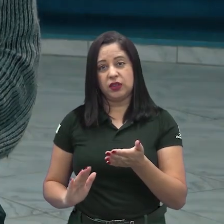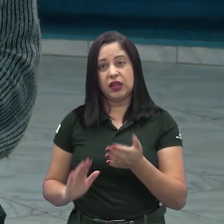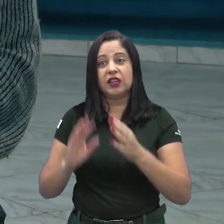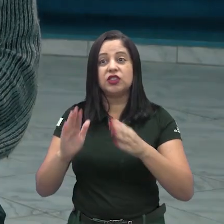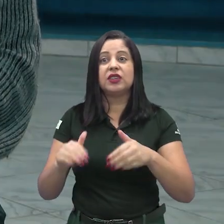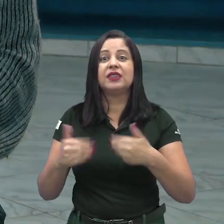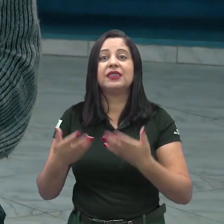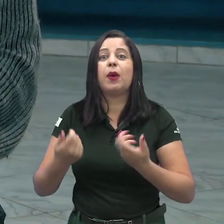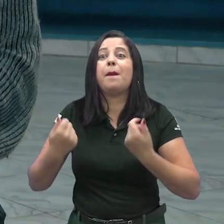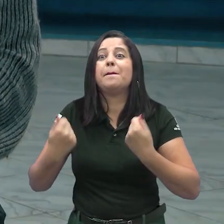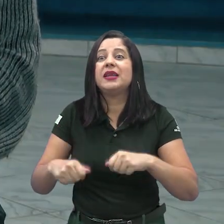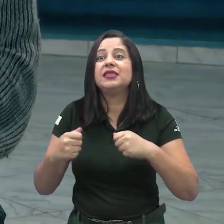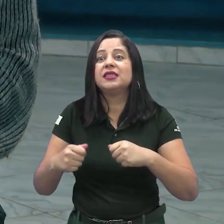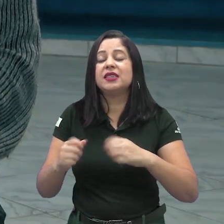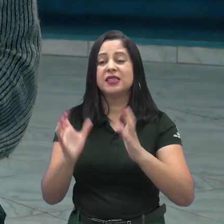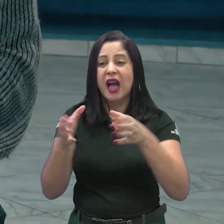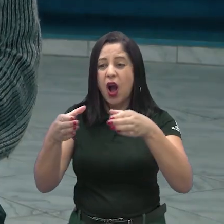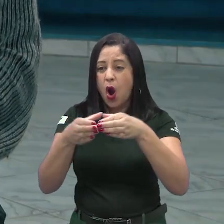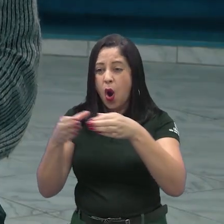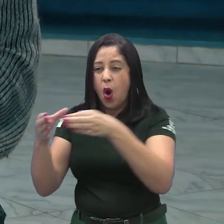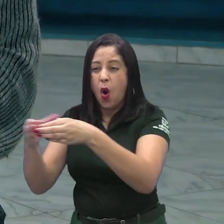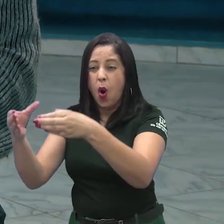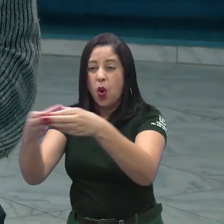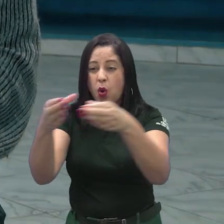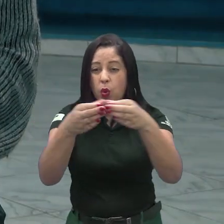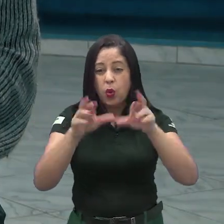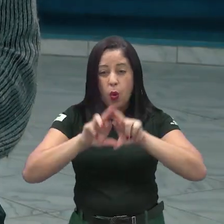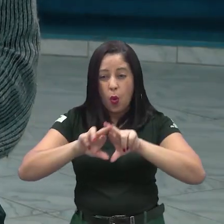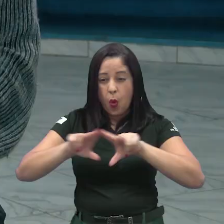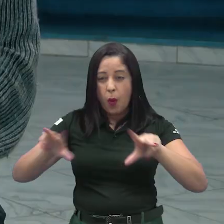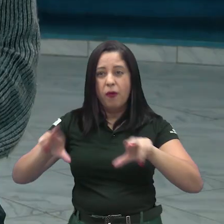surgisse mais velhos novatos,